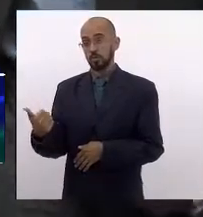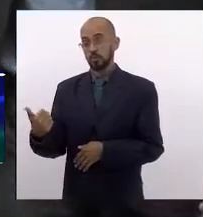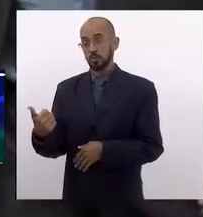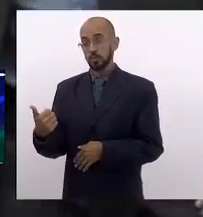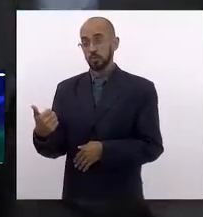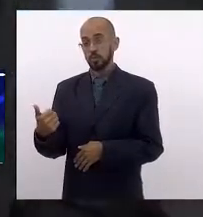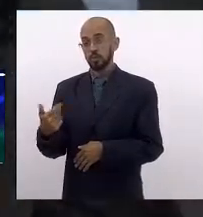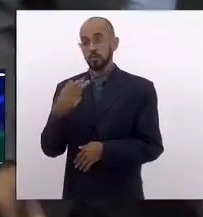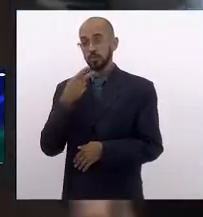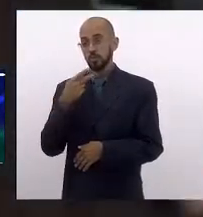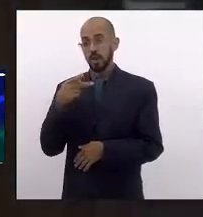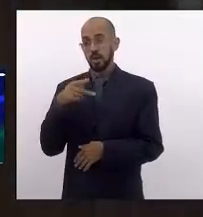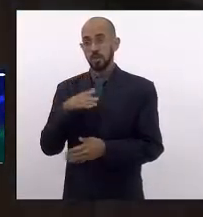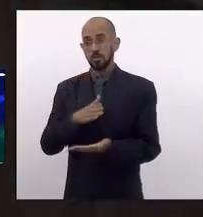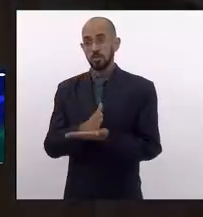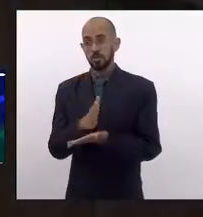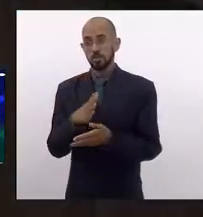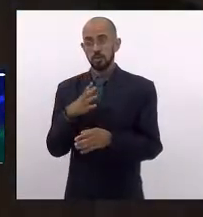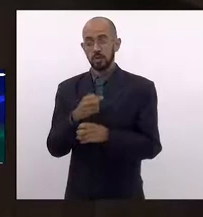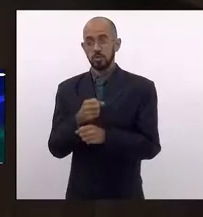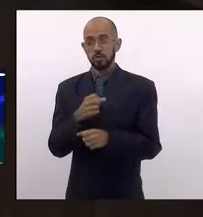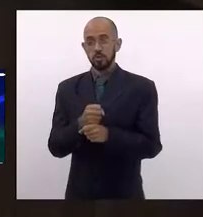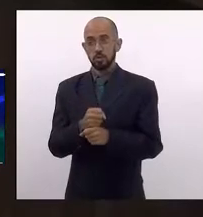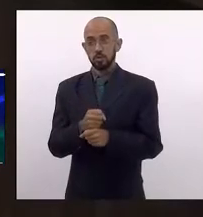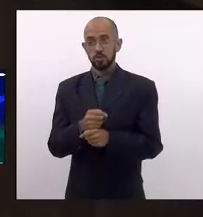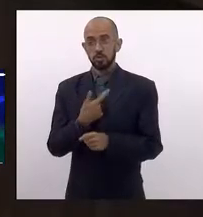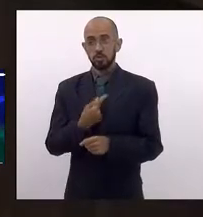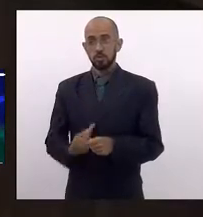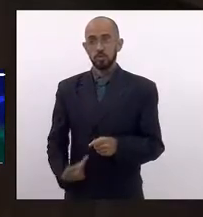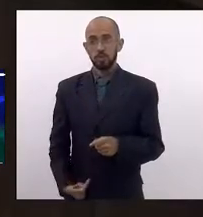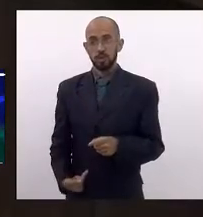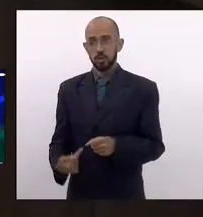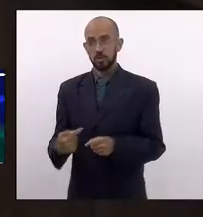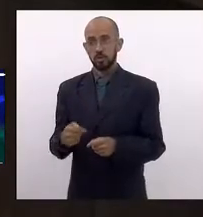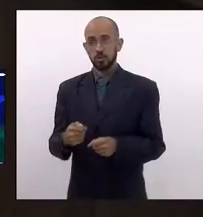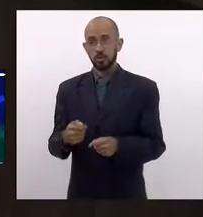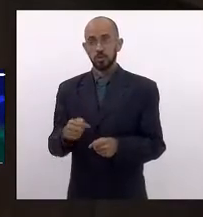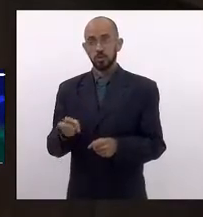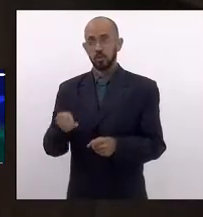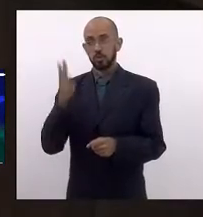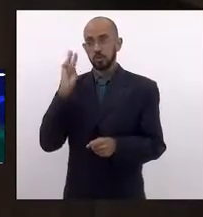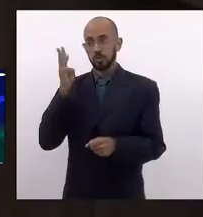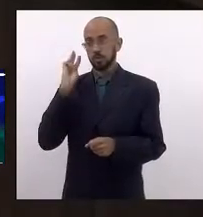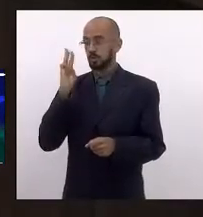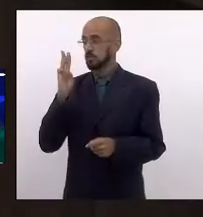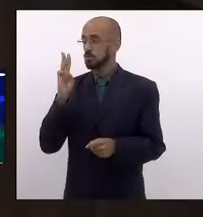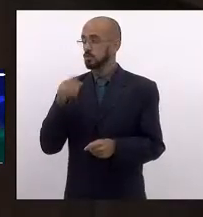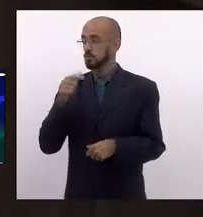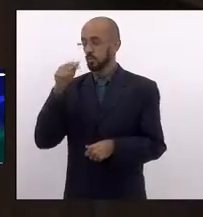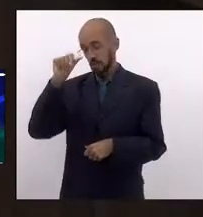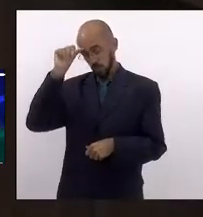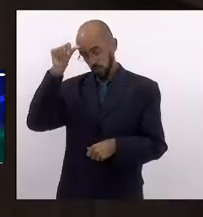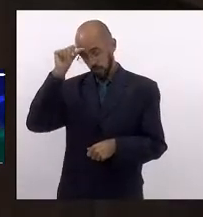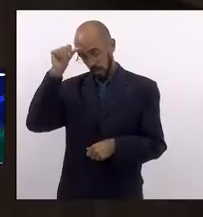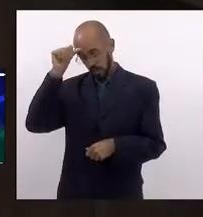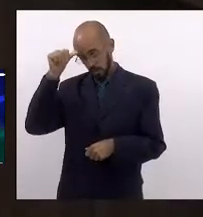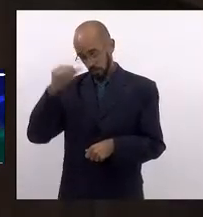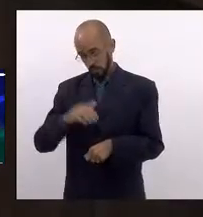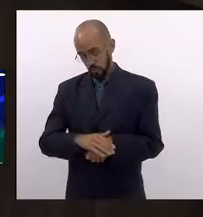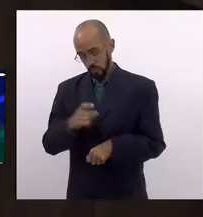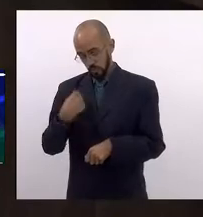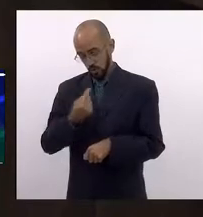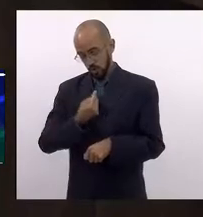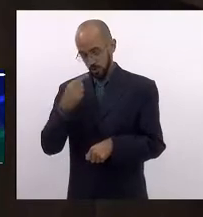prevê a aprovação das contas do governo Wilson vídeo seu Cláudio Castro a